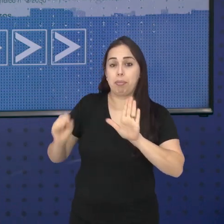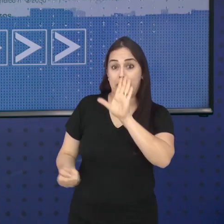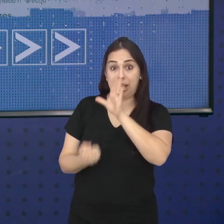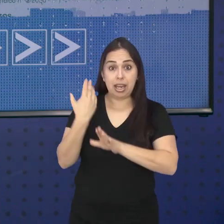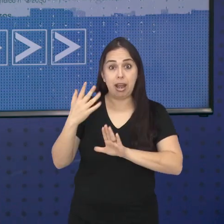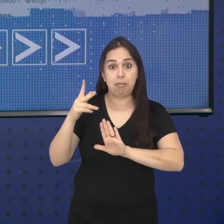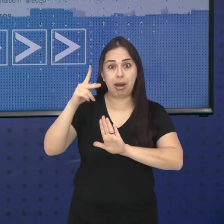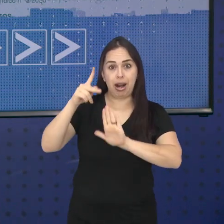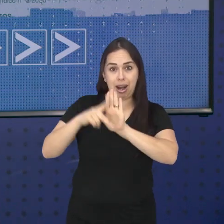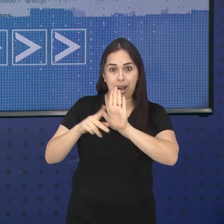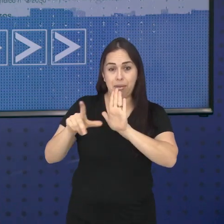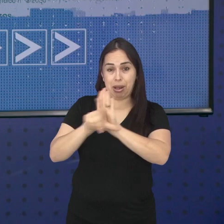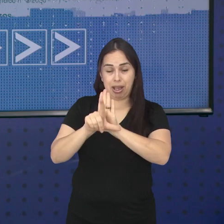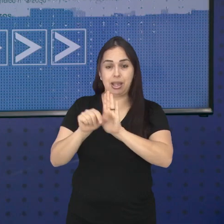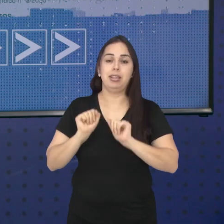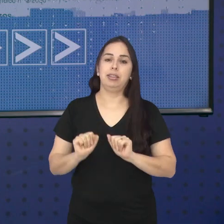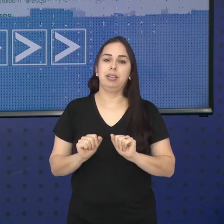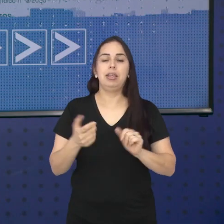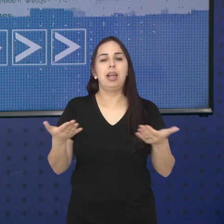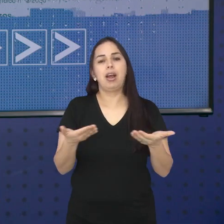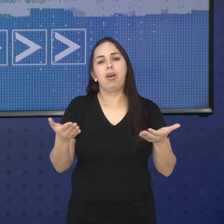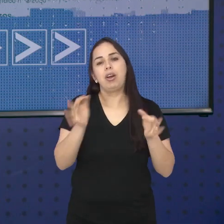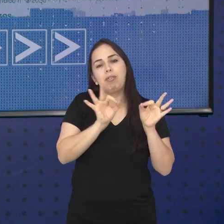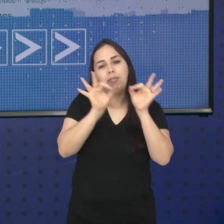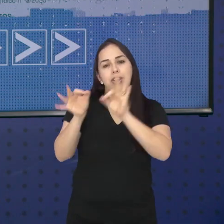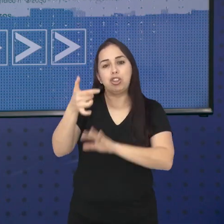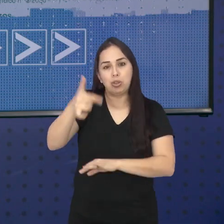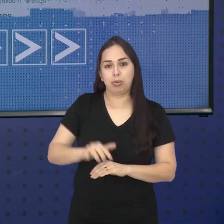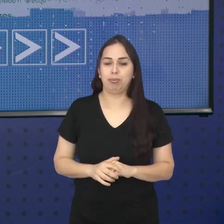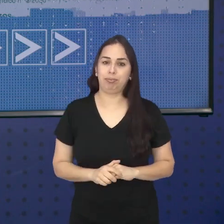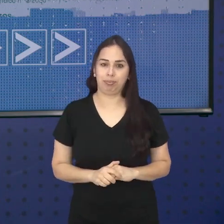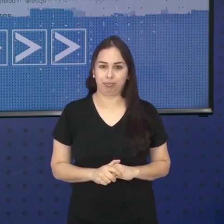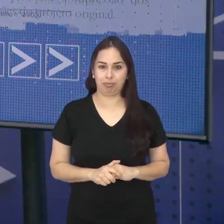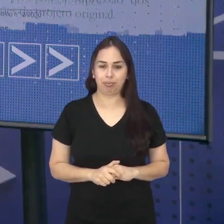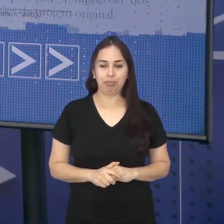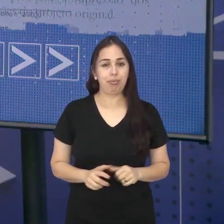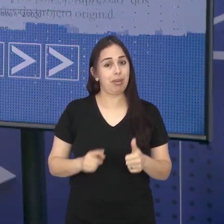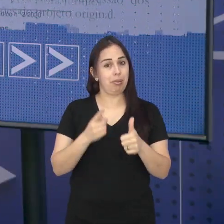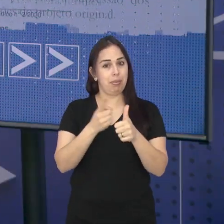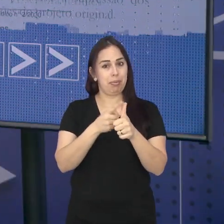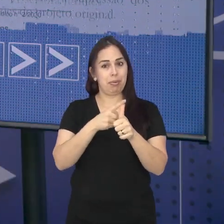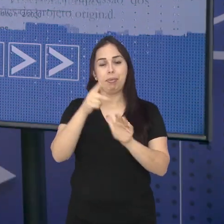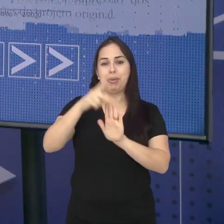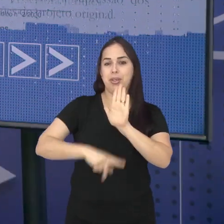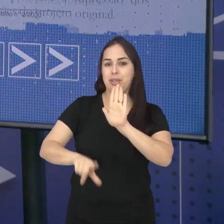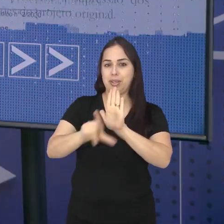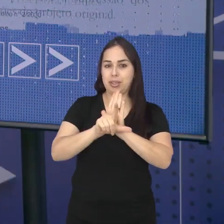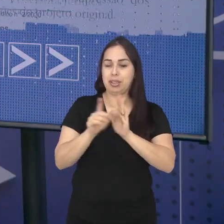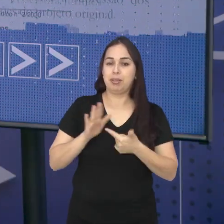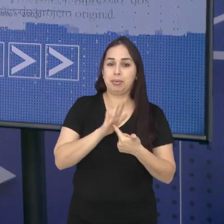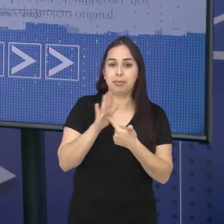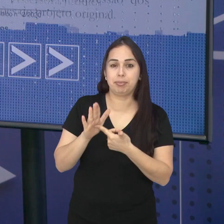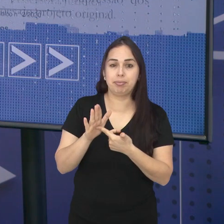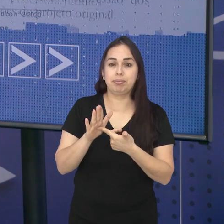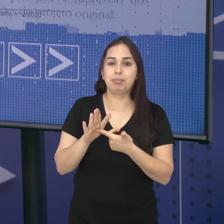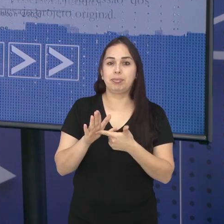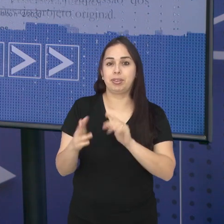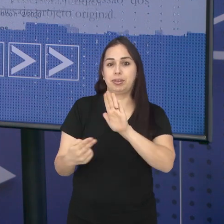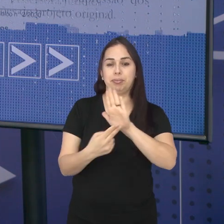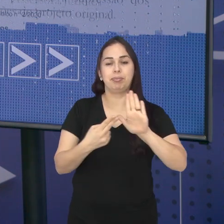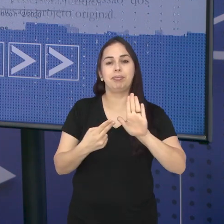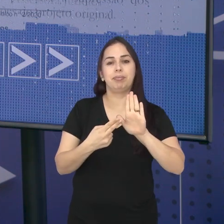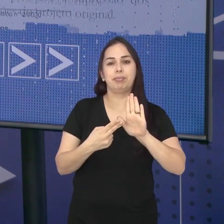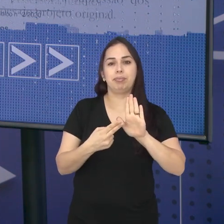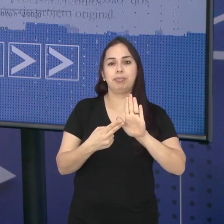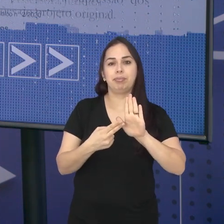de uma nova lei e agora nós vamos rever cada uma dessas propostas o primeiro projeto de lei que trazemos para você